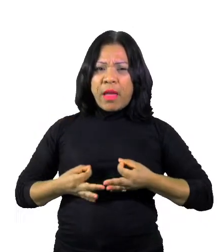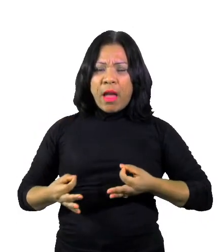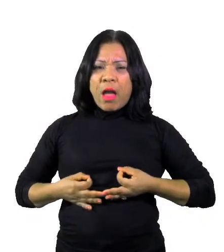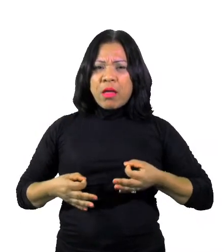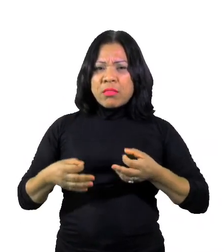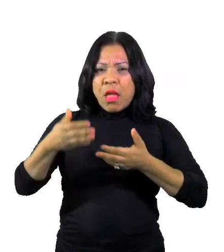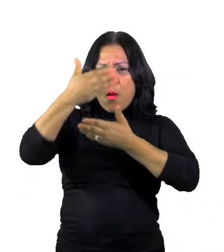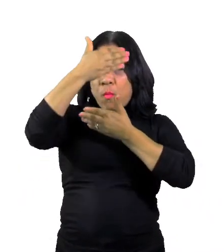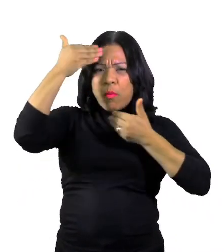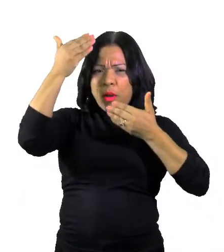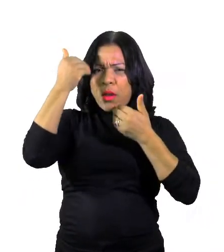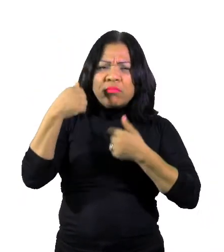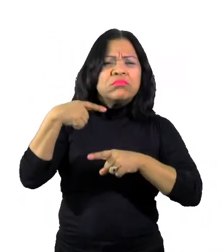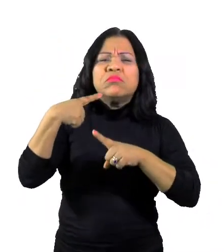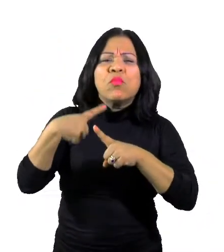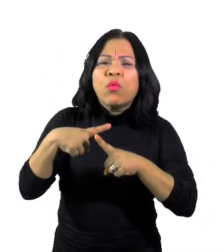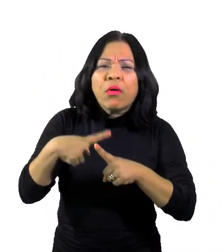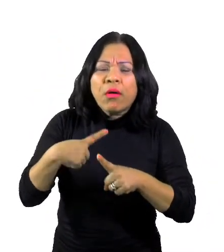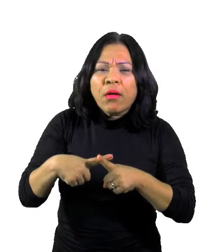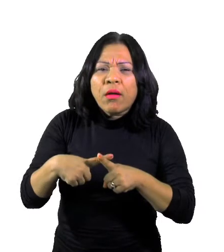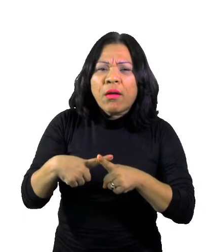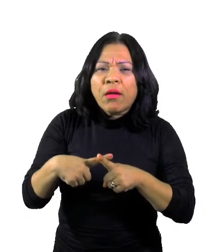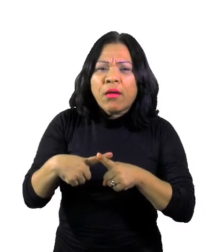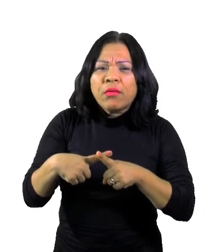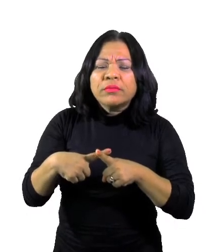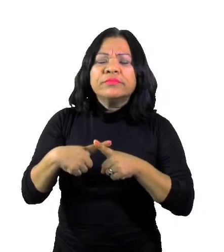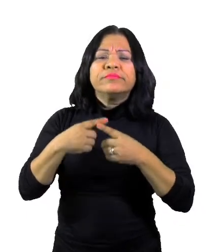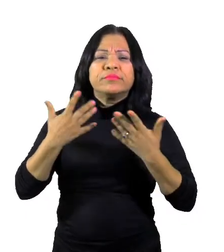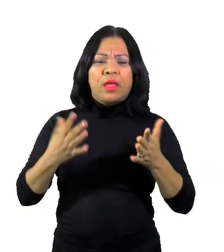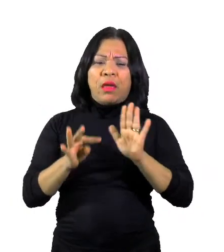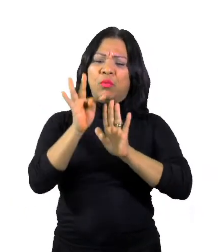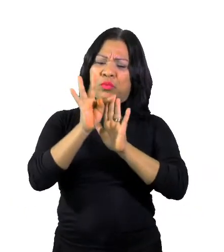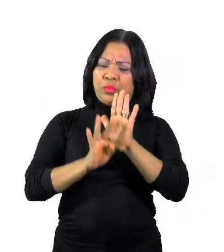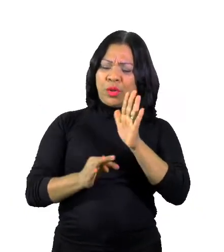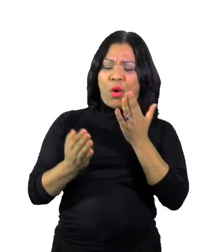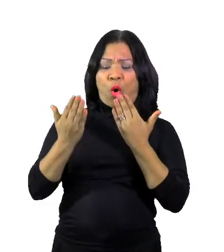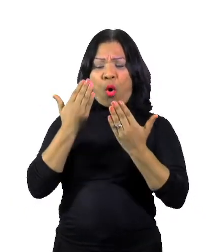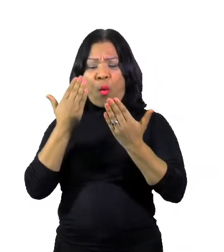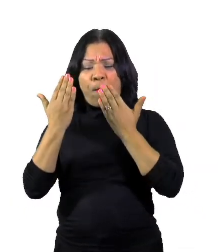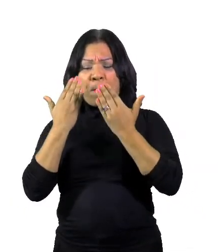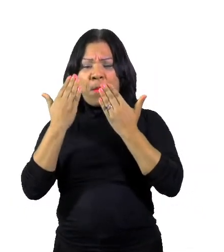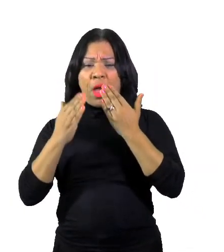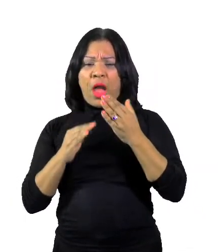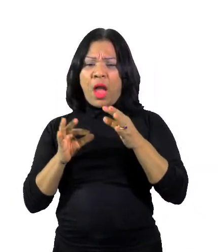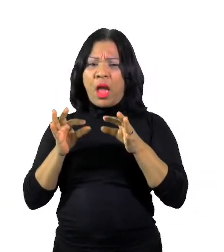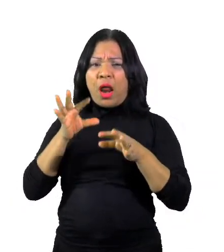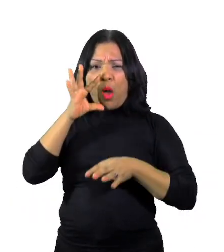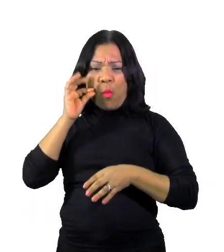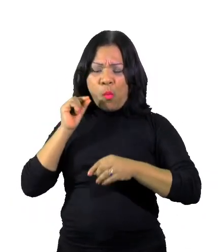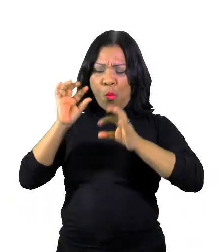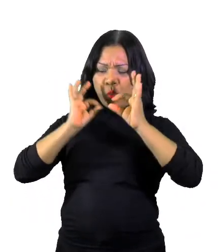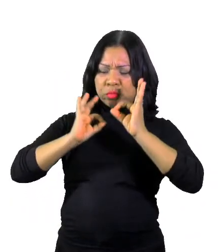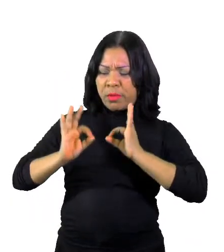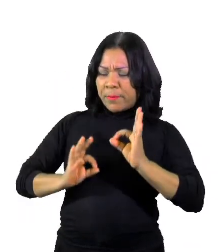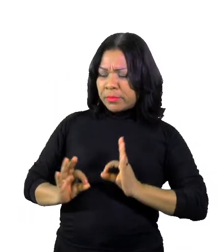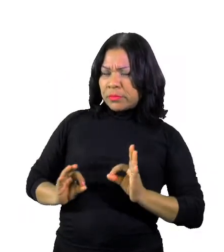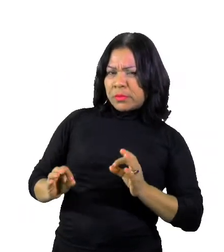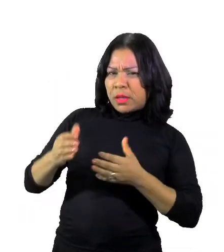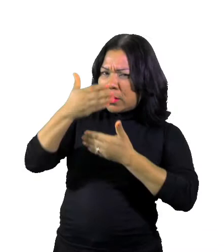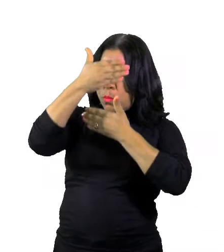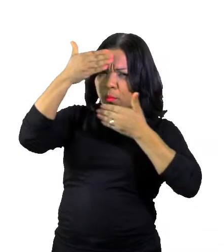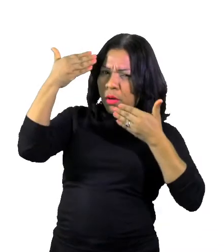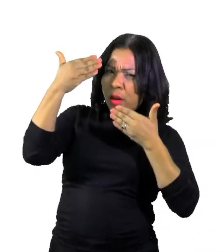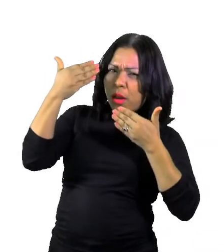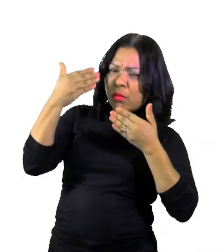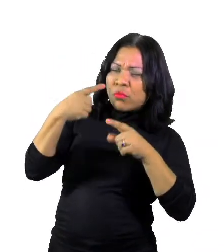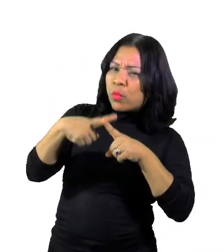que será que o texto compara a onça pintada a um guerreiro ninja? Então vamos às opções, vamos ver qual